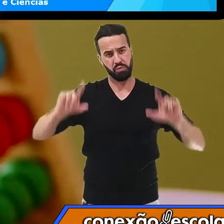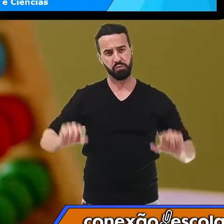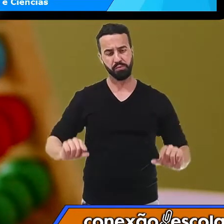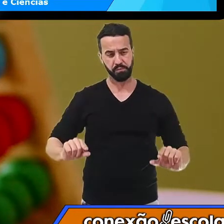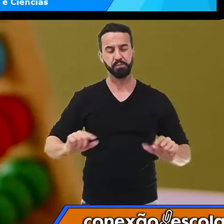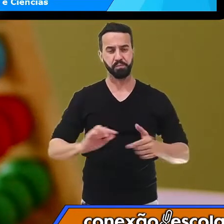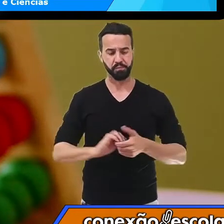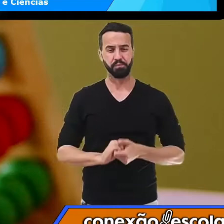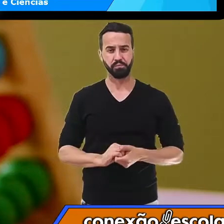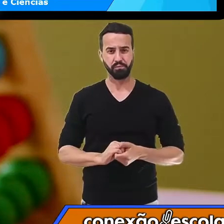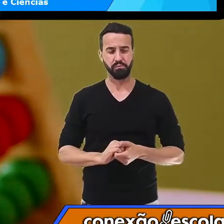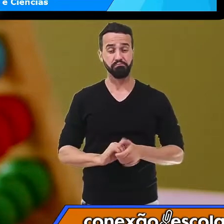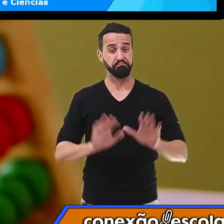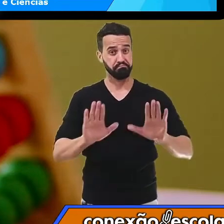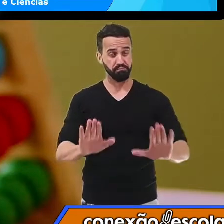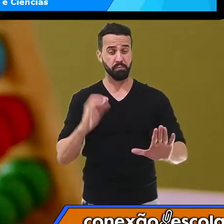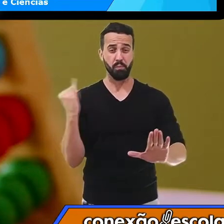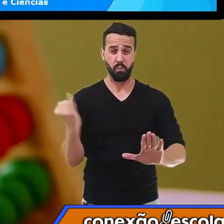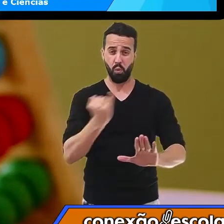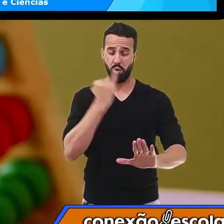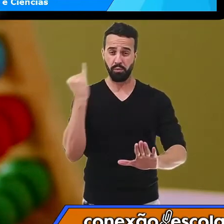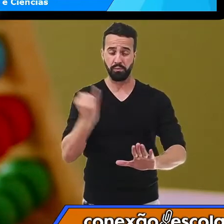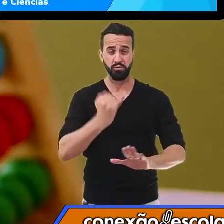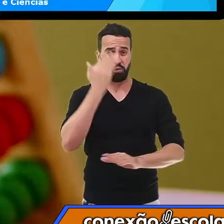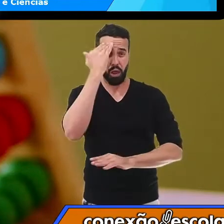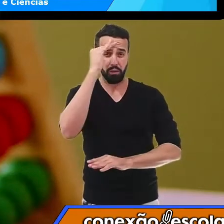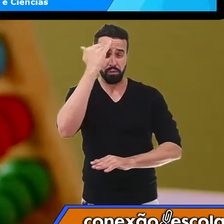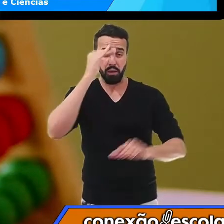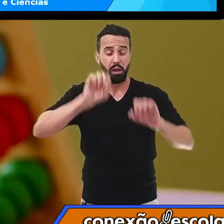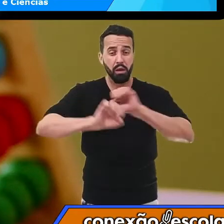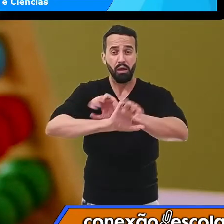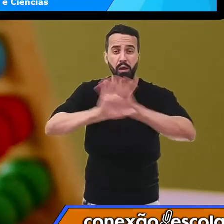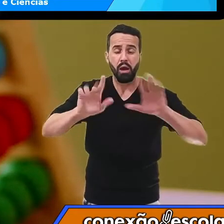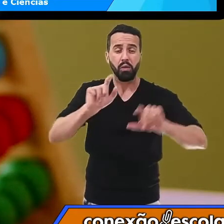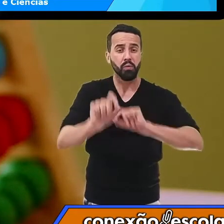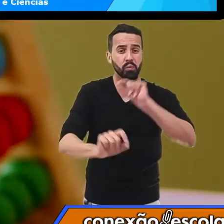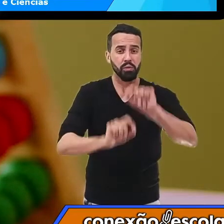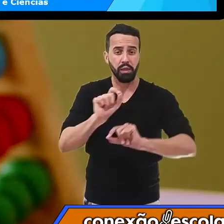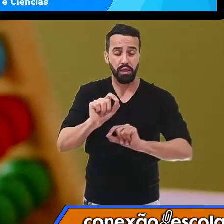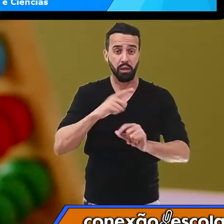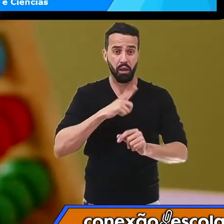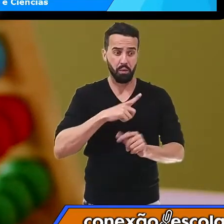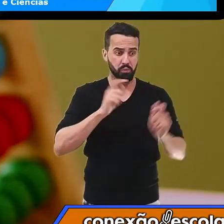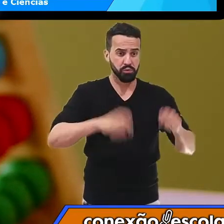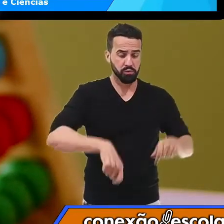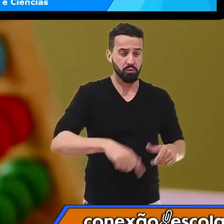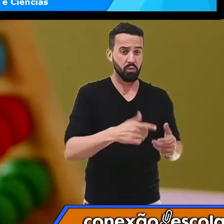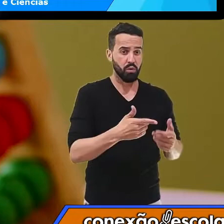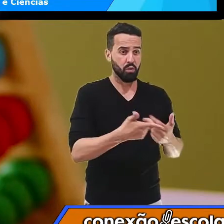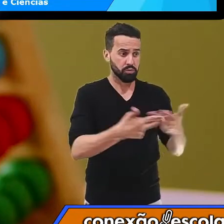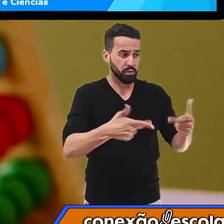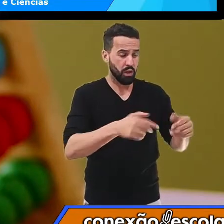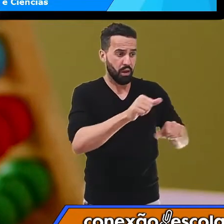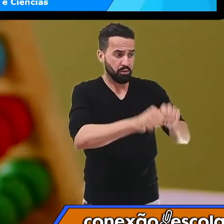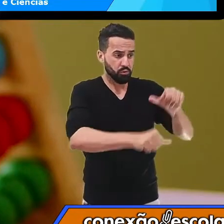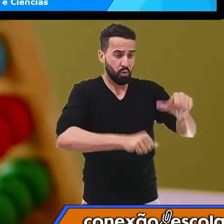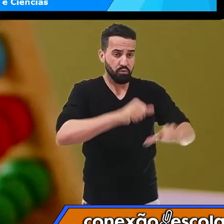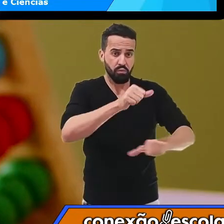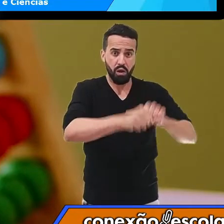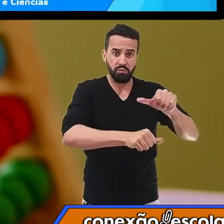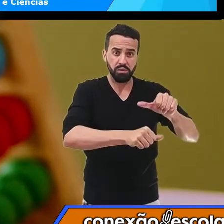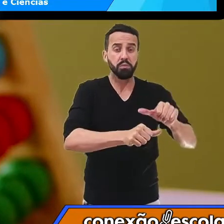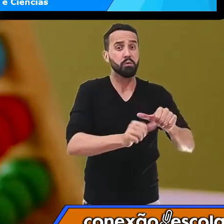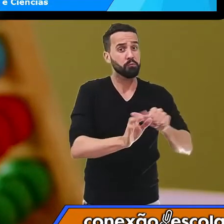Então, é importante nós termos clareza que mesmo as fontes renováveis, elas também